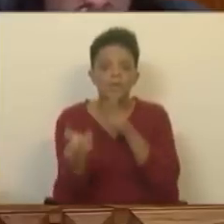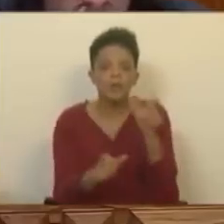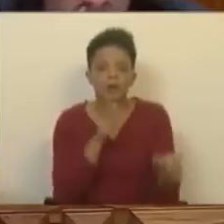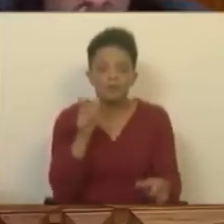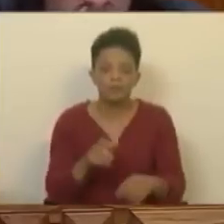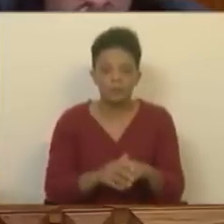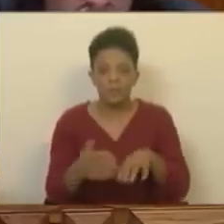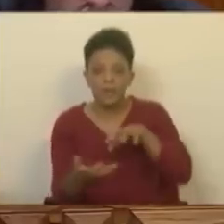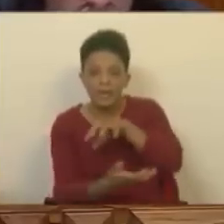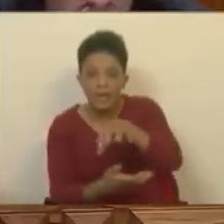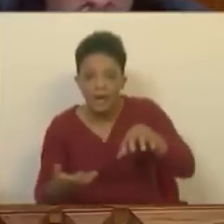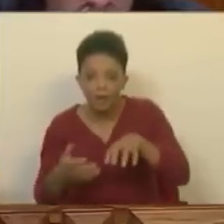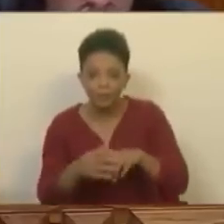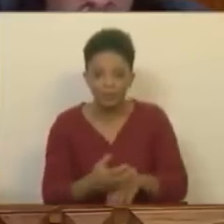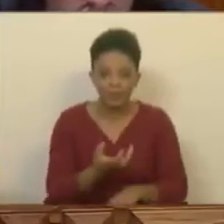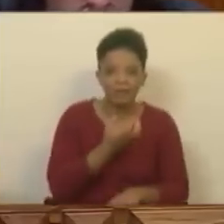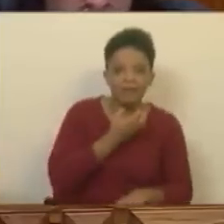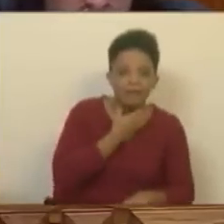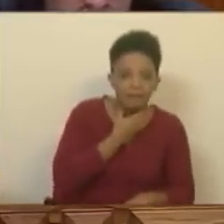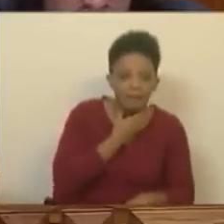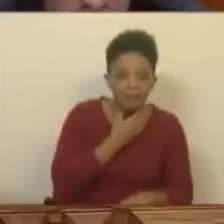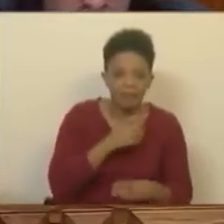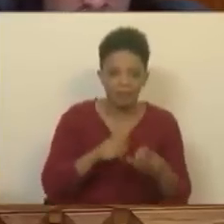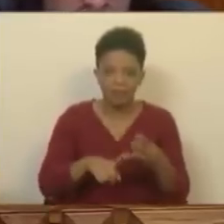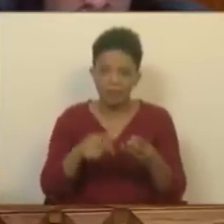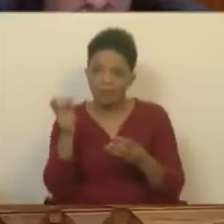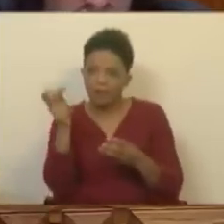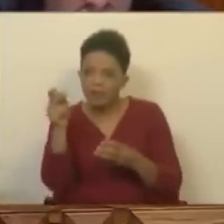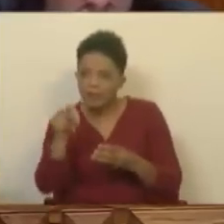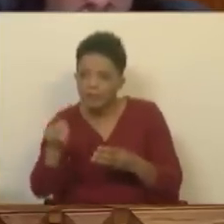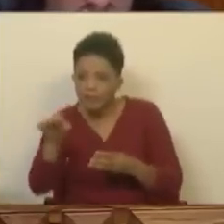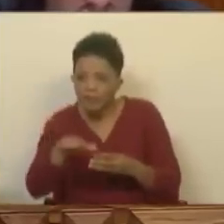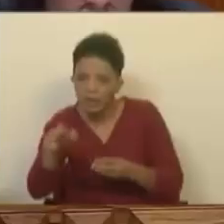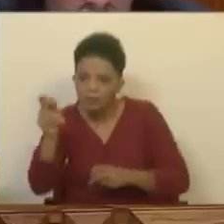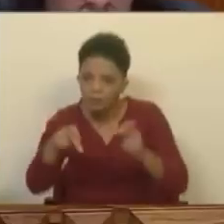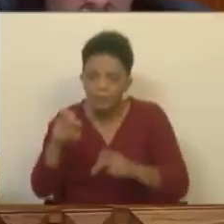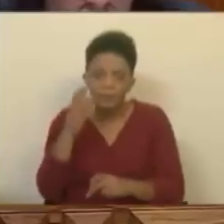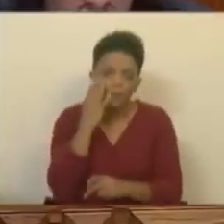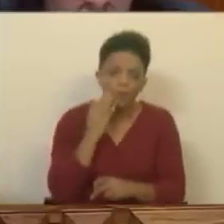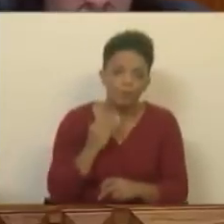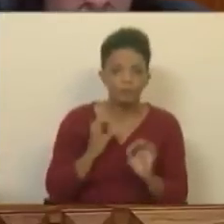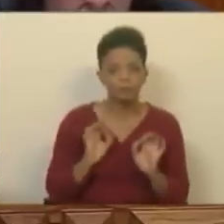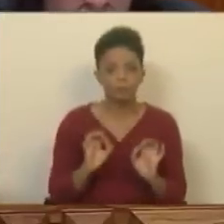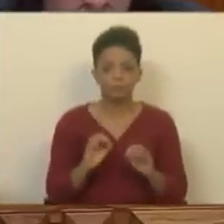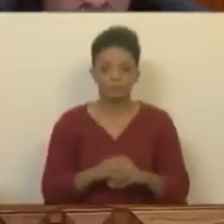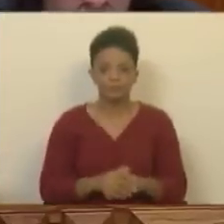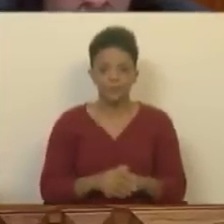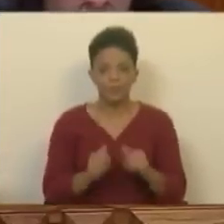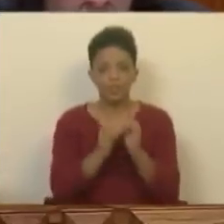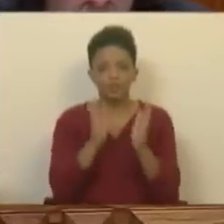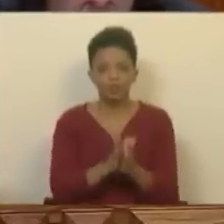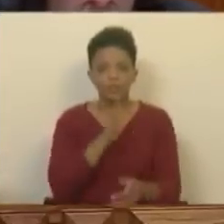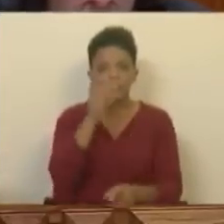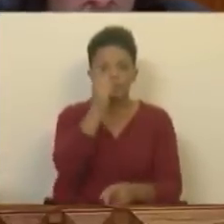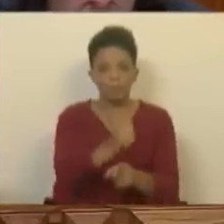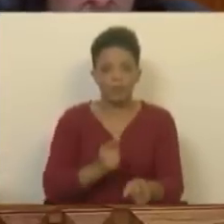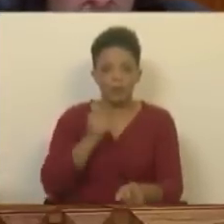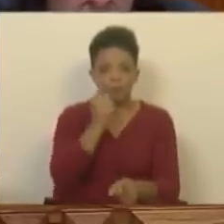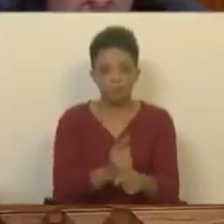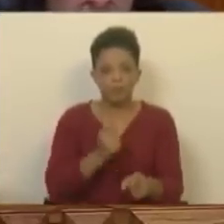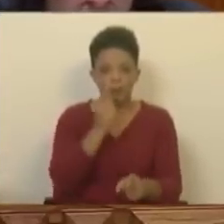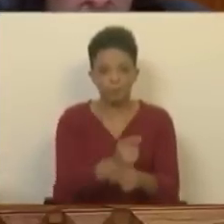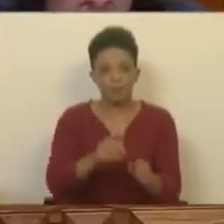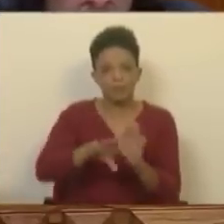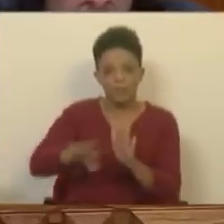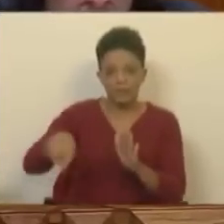caos crise casos vergonha e pronto e assim repetem os heterónimos da